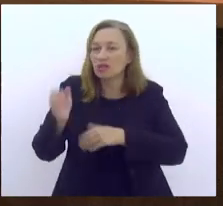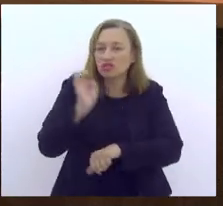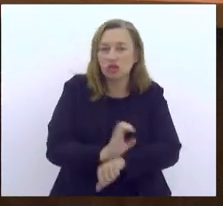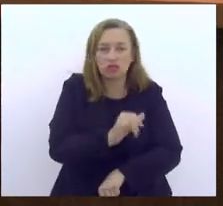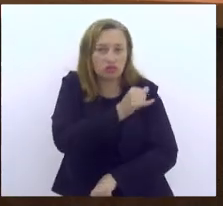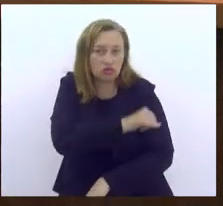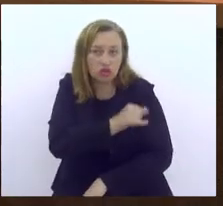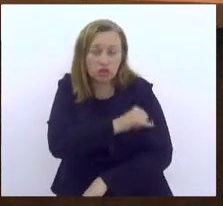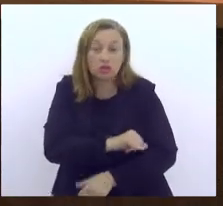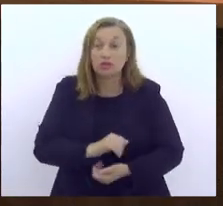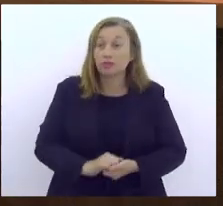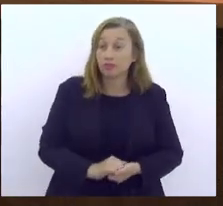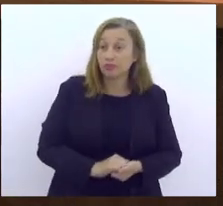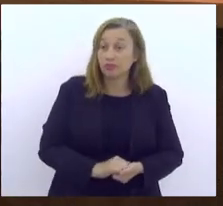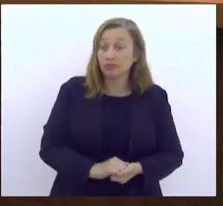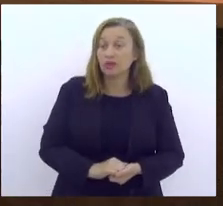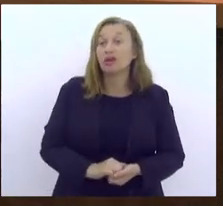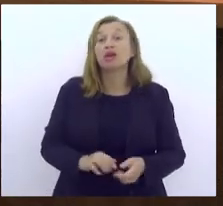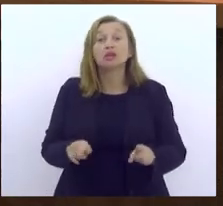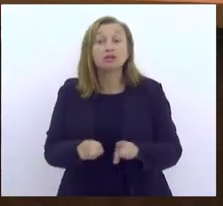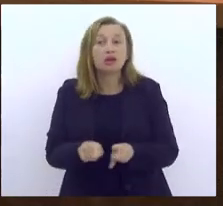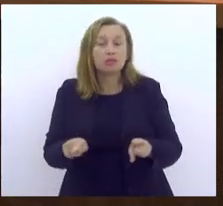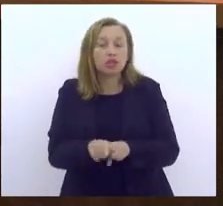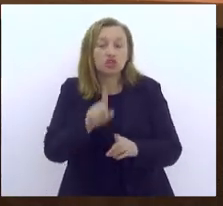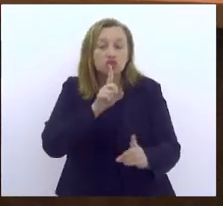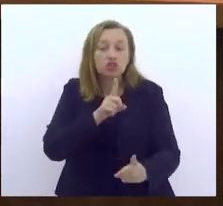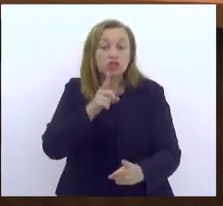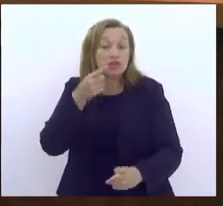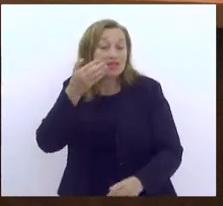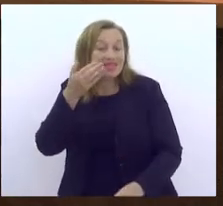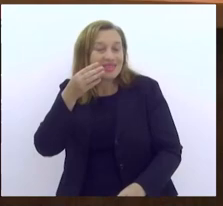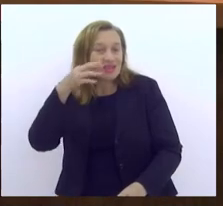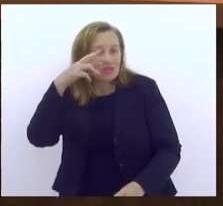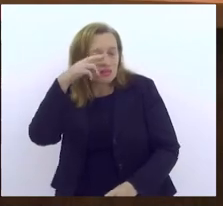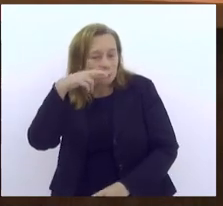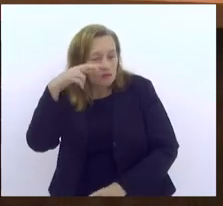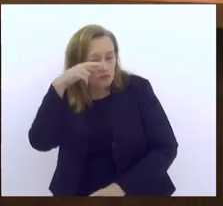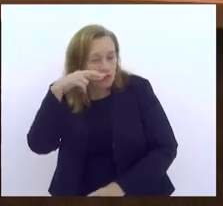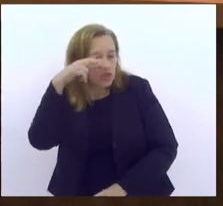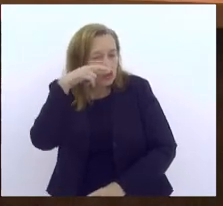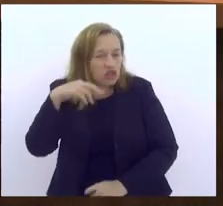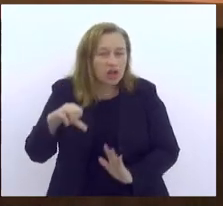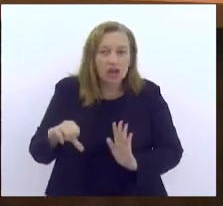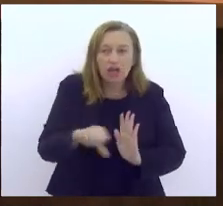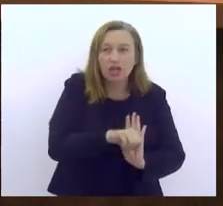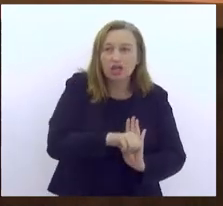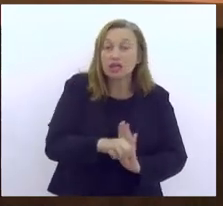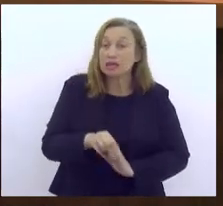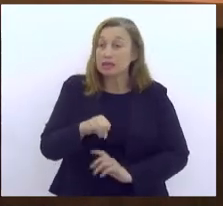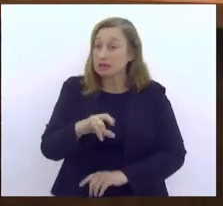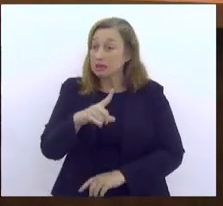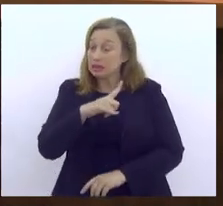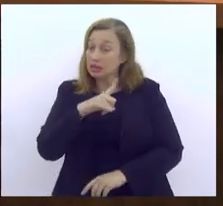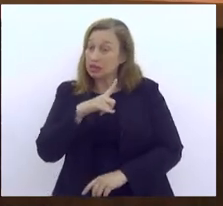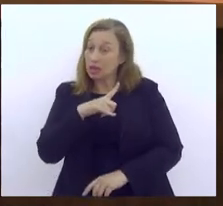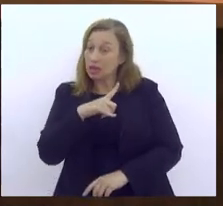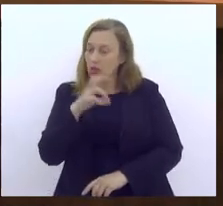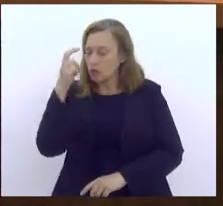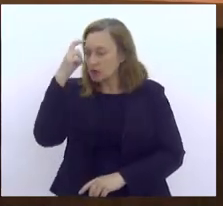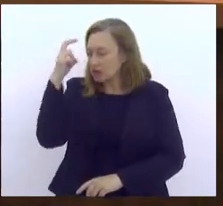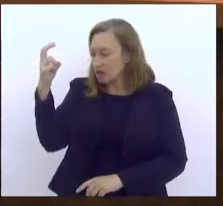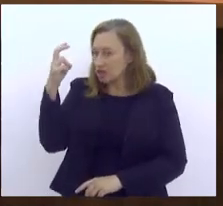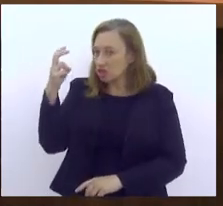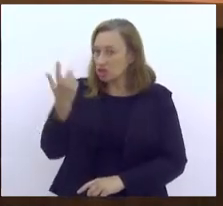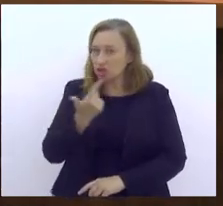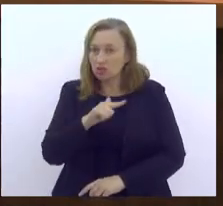Janeiro, inclusive de desvendar crimes. Porque, vamos lá, se você tem uma suposta inteligência que não